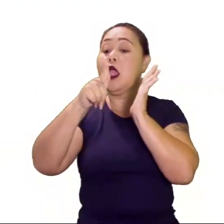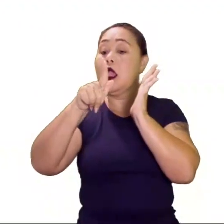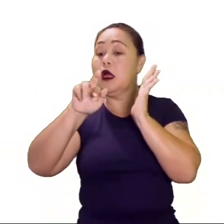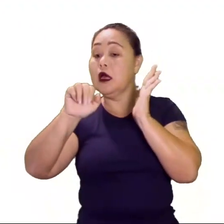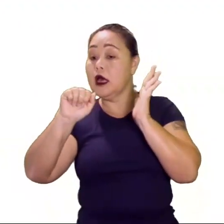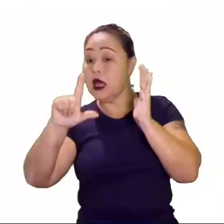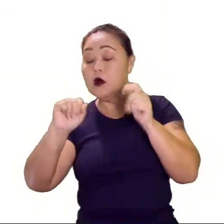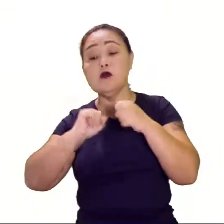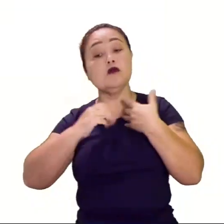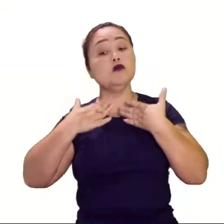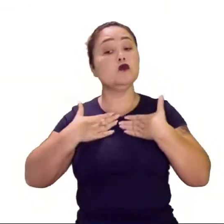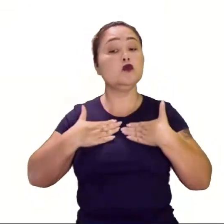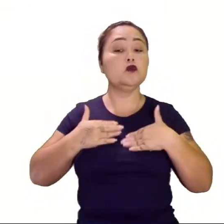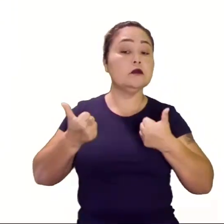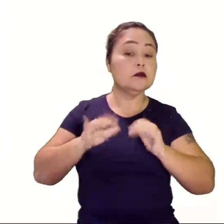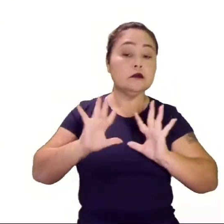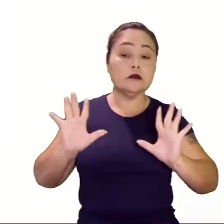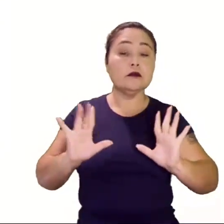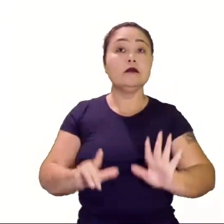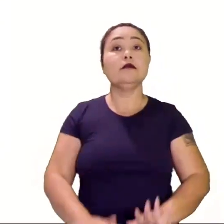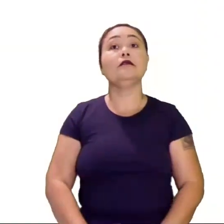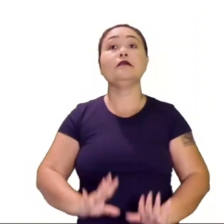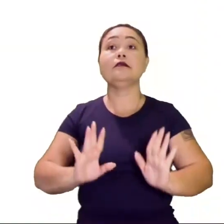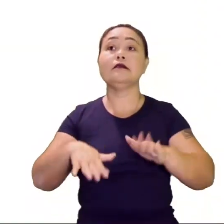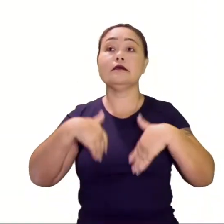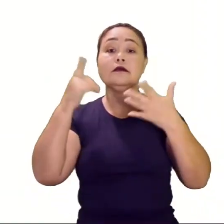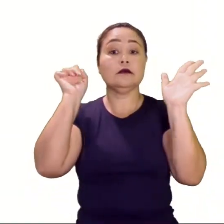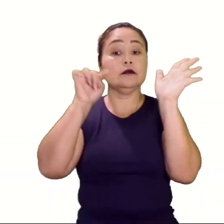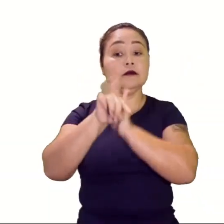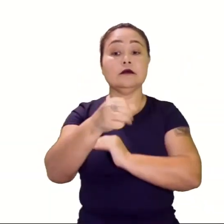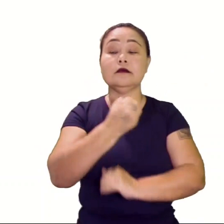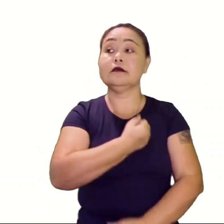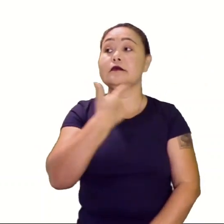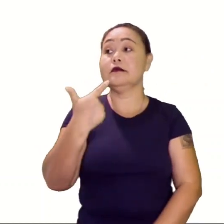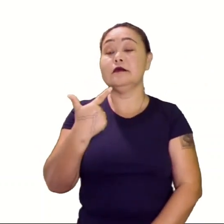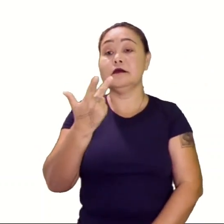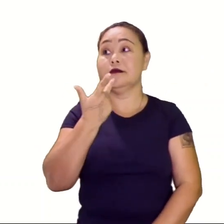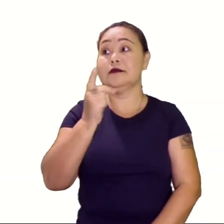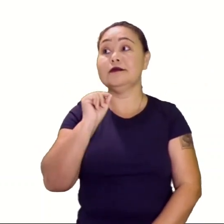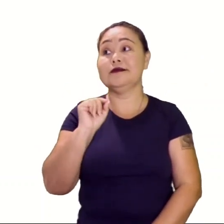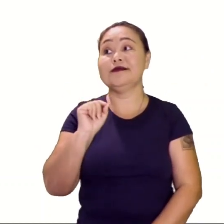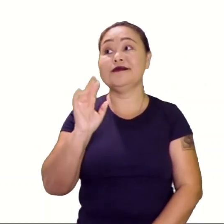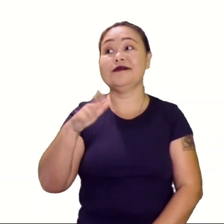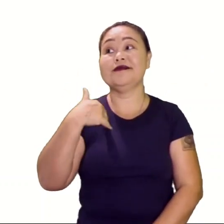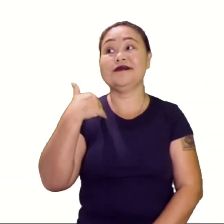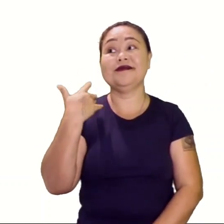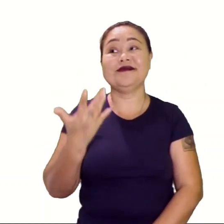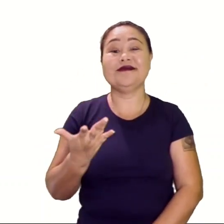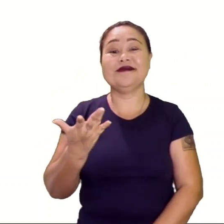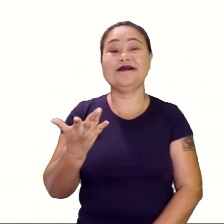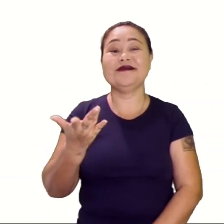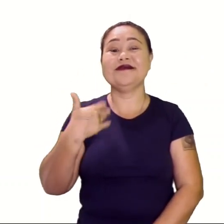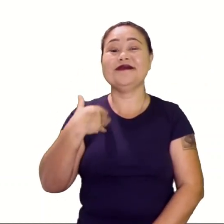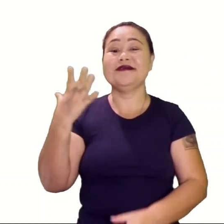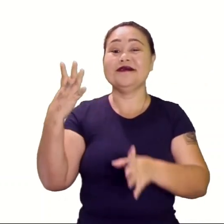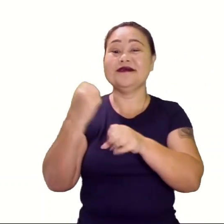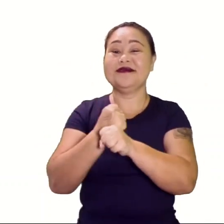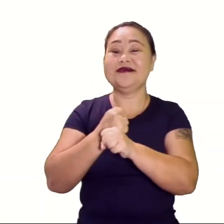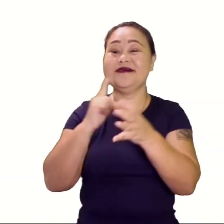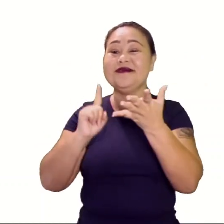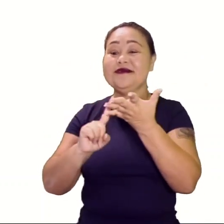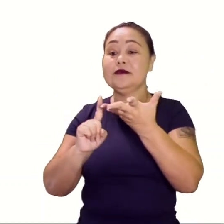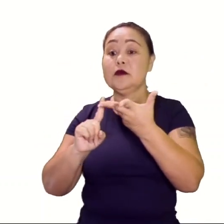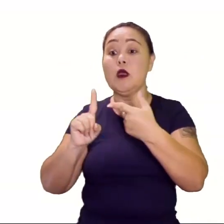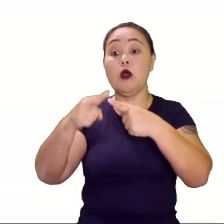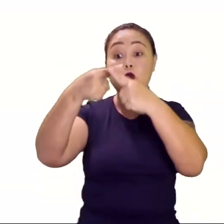tudo tranquilo. Muito bem. E a questão de número 2 diz o seguinte. Determine a soma de